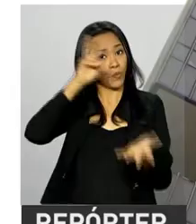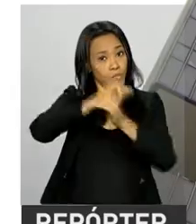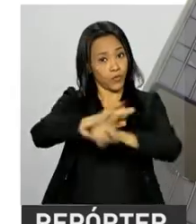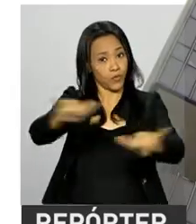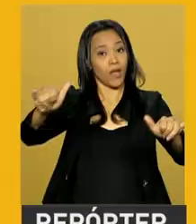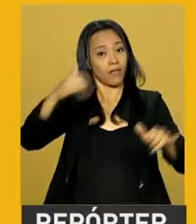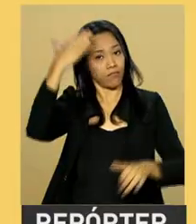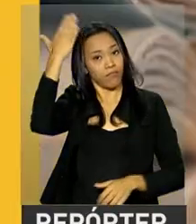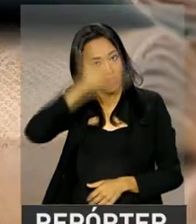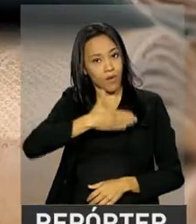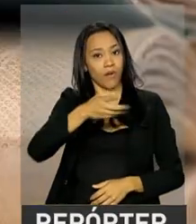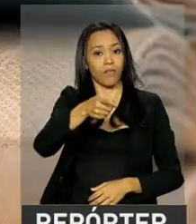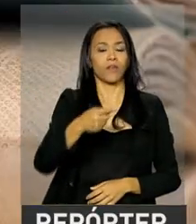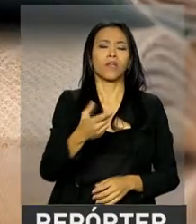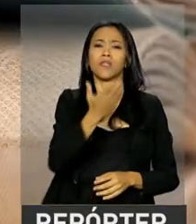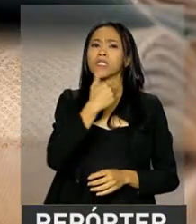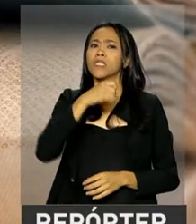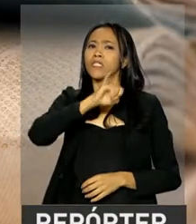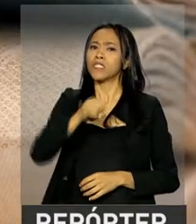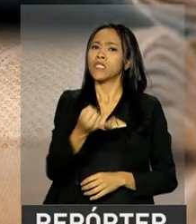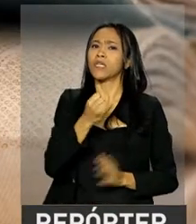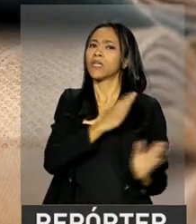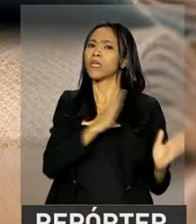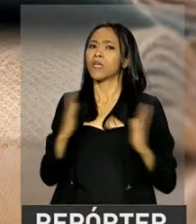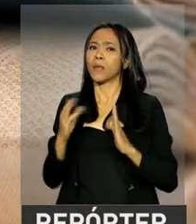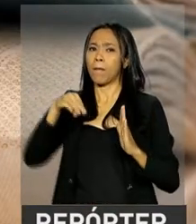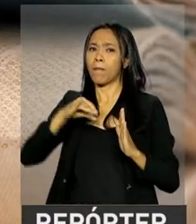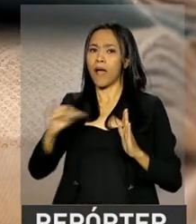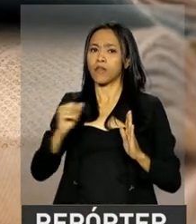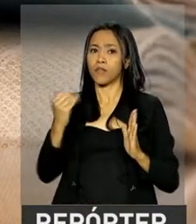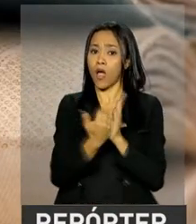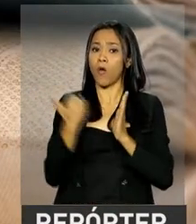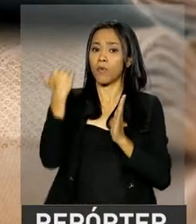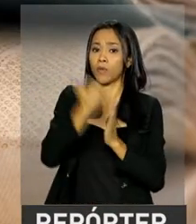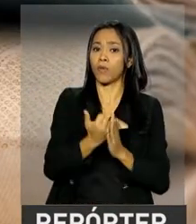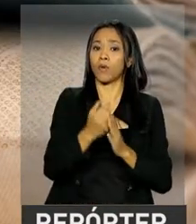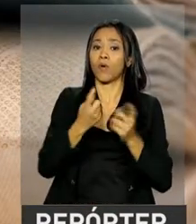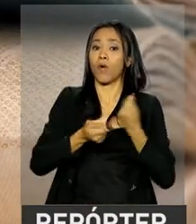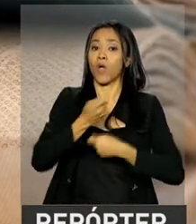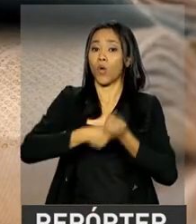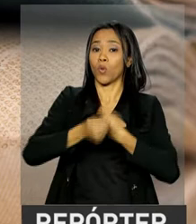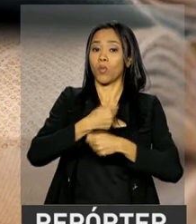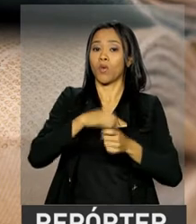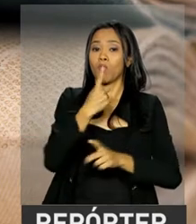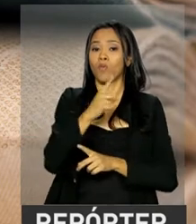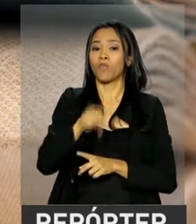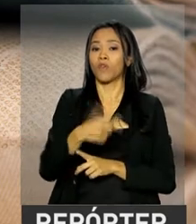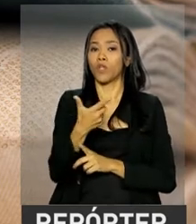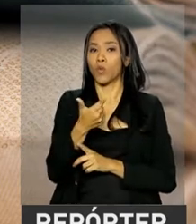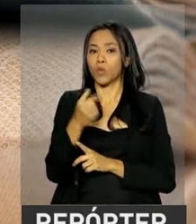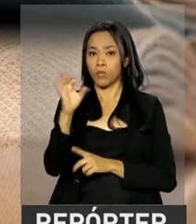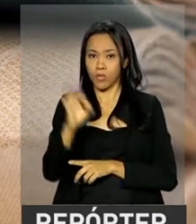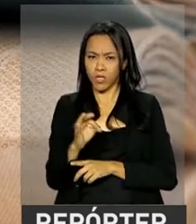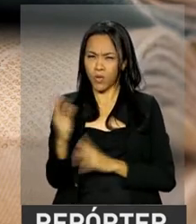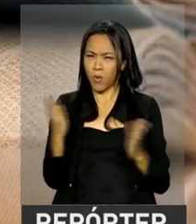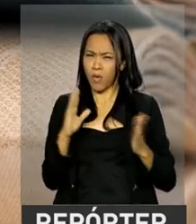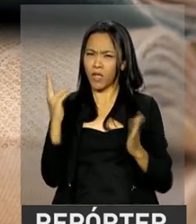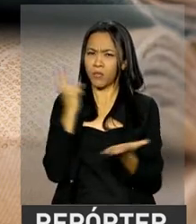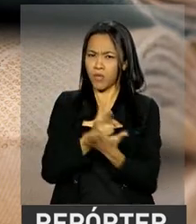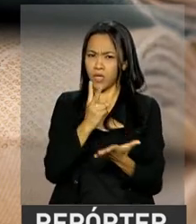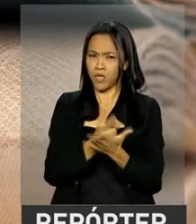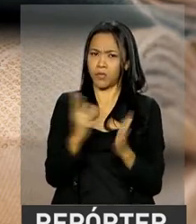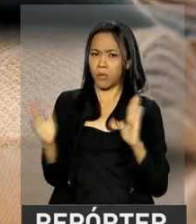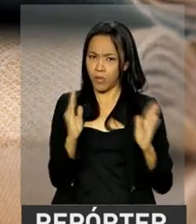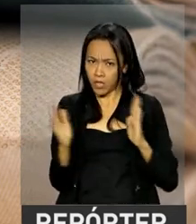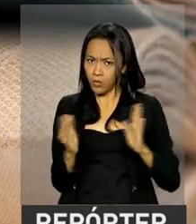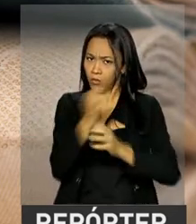essa tendência. De janeiro a março desse ano, a atividade econômica cresceu 1,12% se comparada ao trimestre anterior.